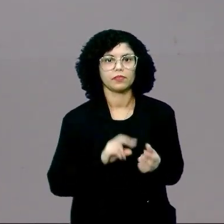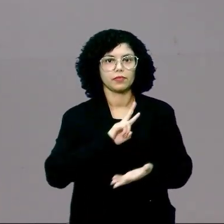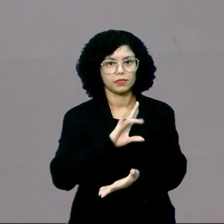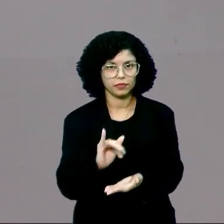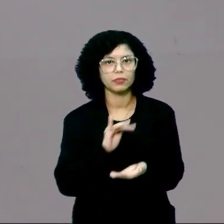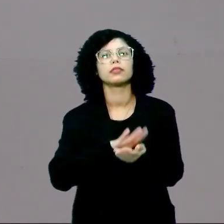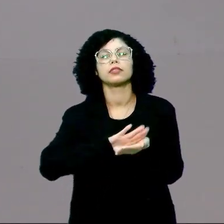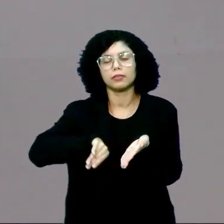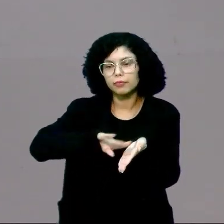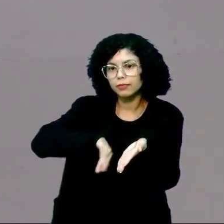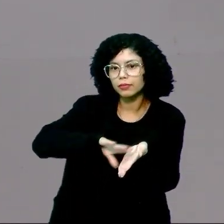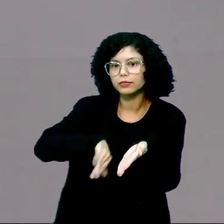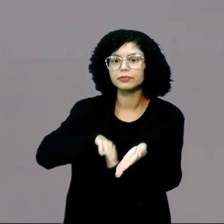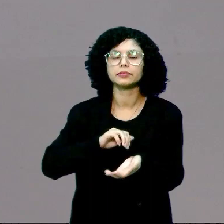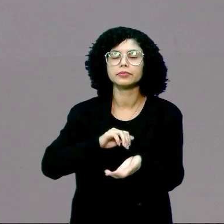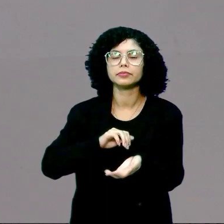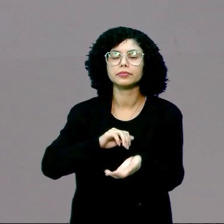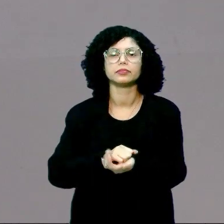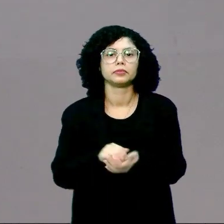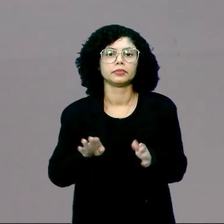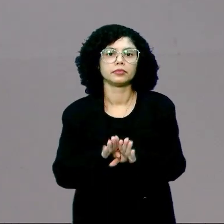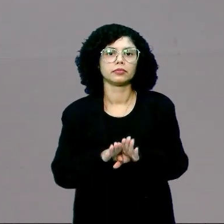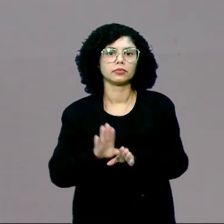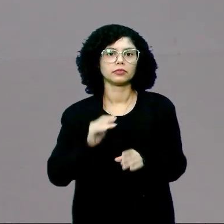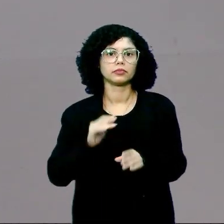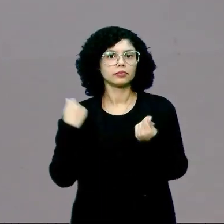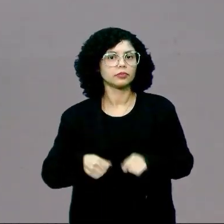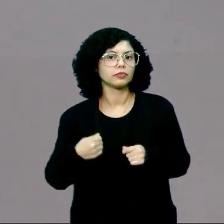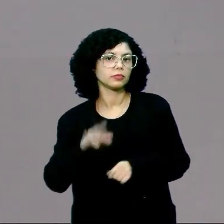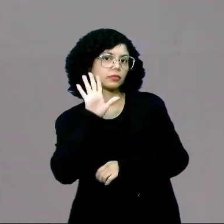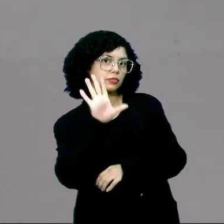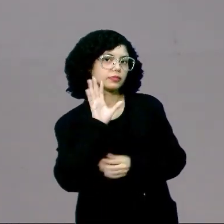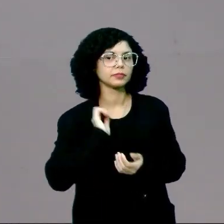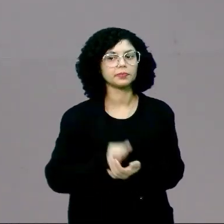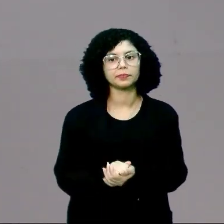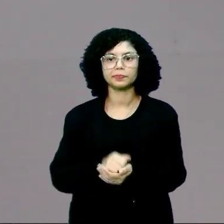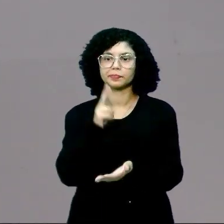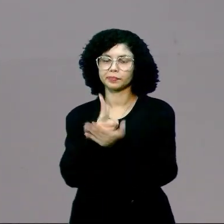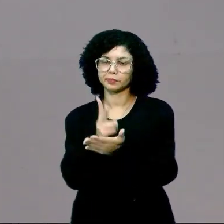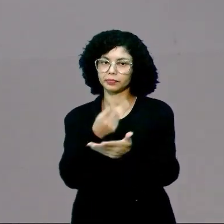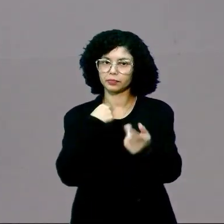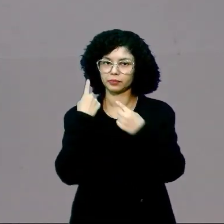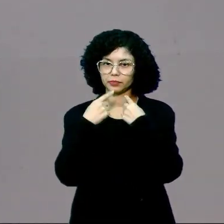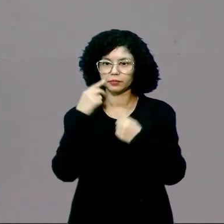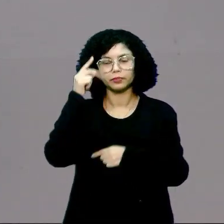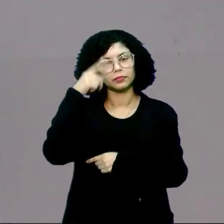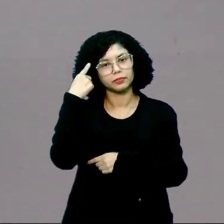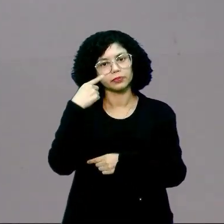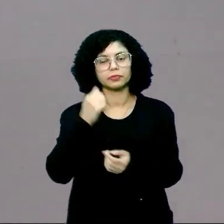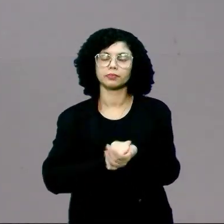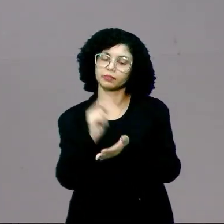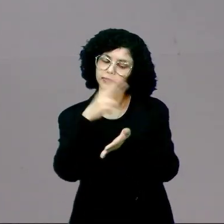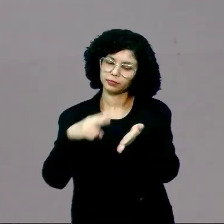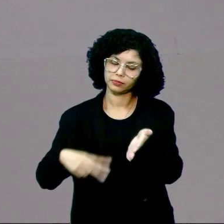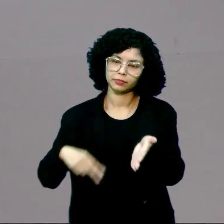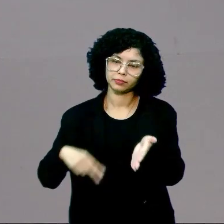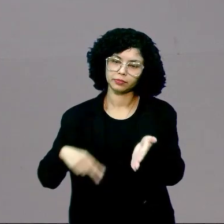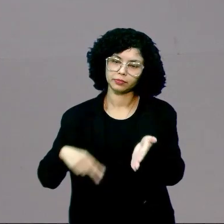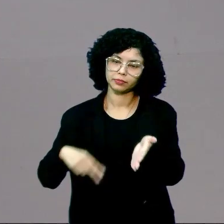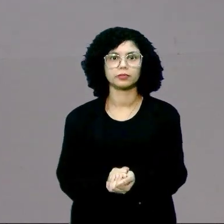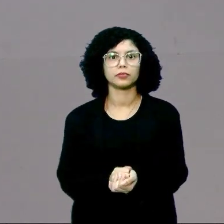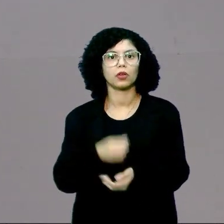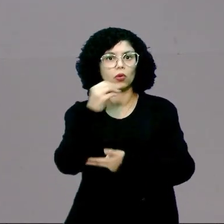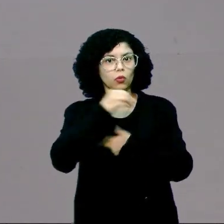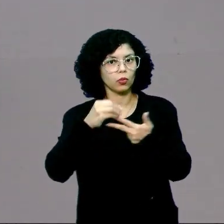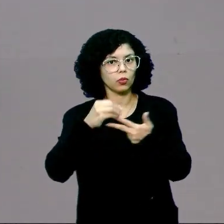você vai quebrando ela, você vai lapidando. Então, da mesma maneira aí o texto da língua estrangeira, tá? Não se assombre.